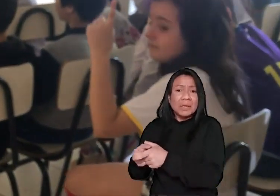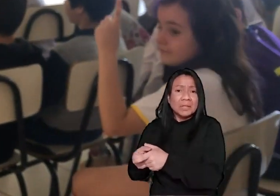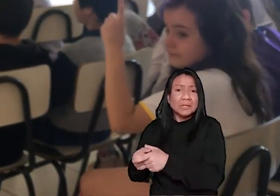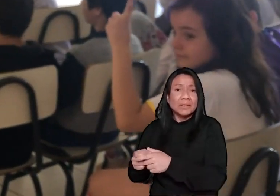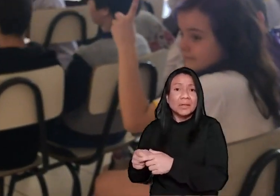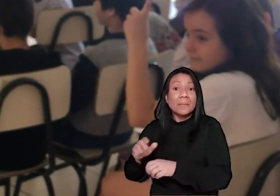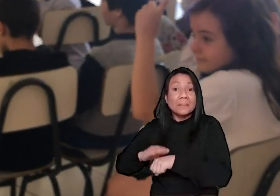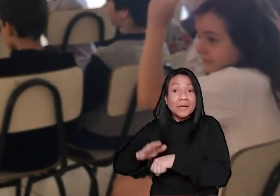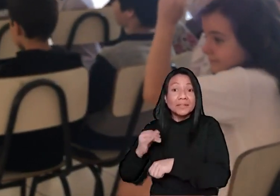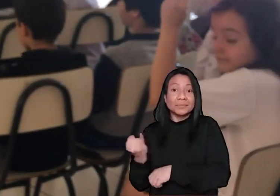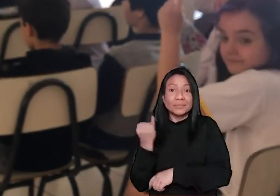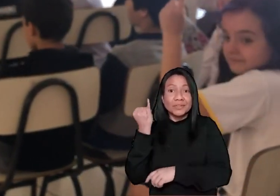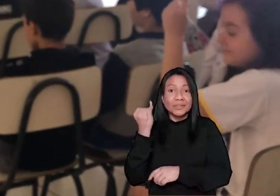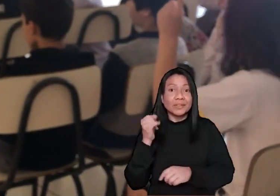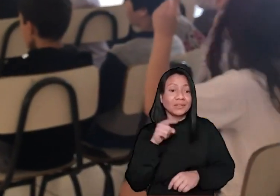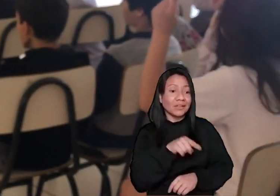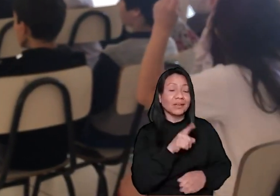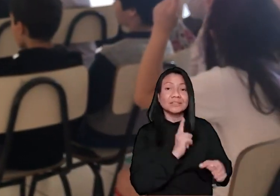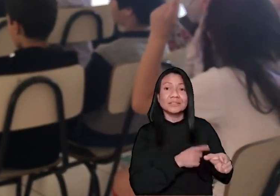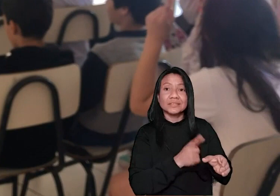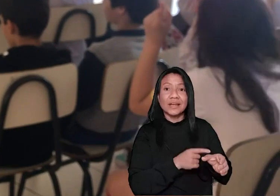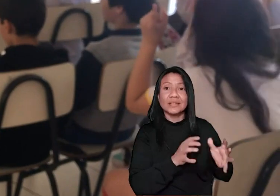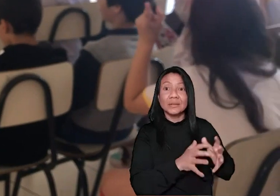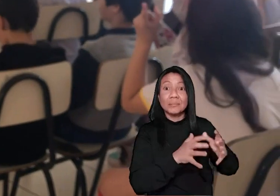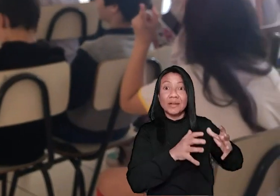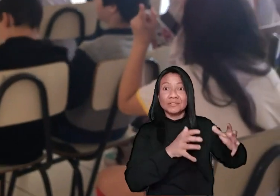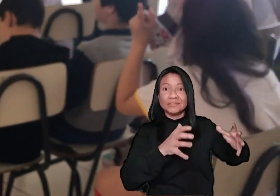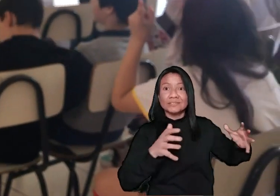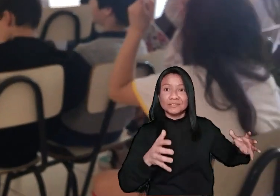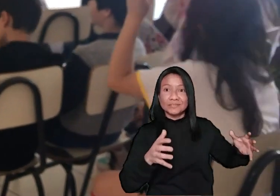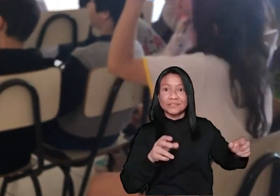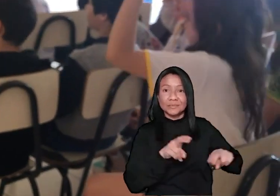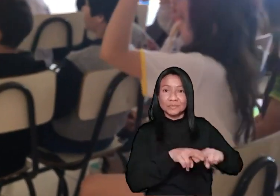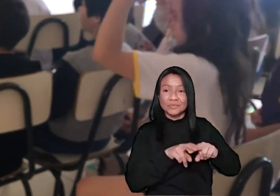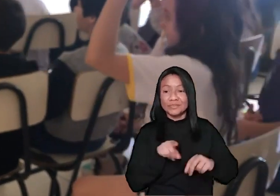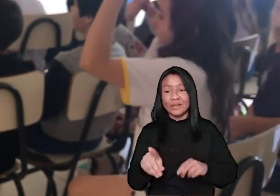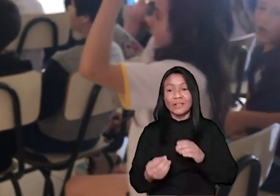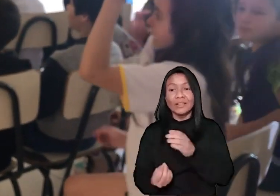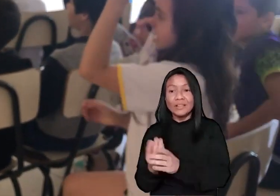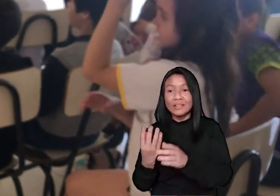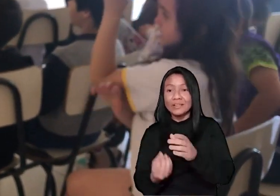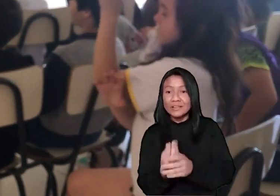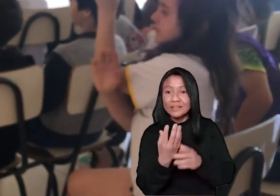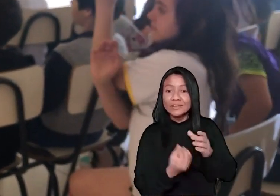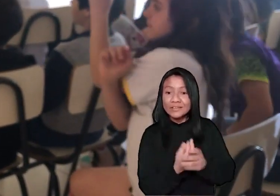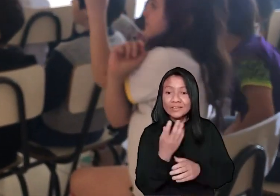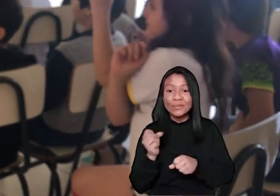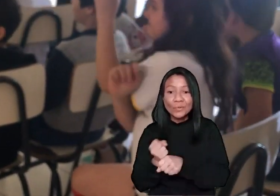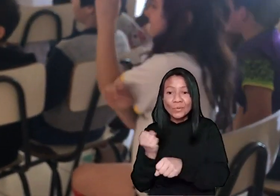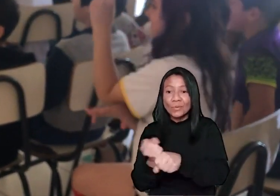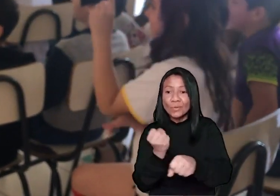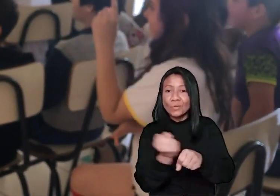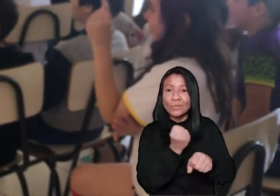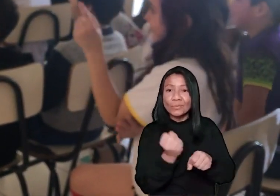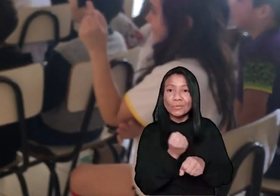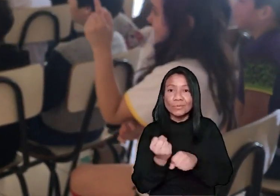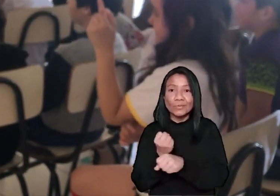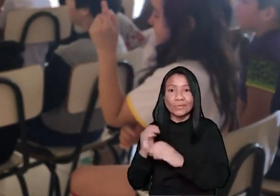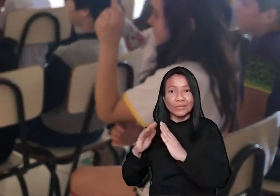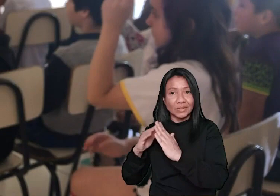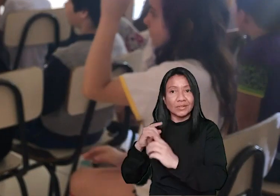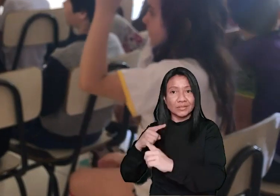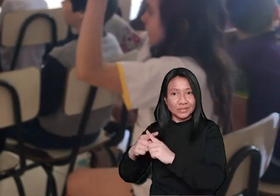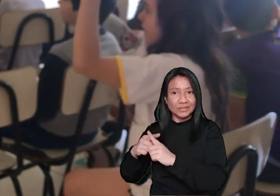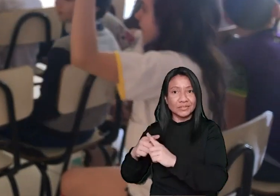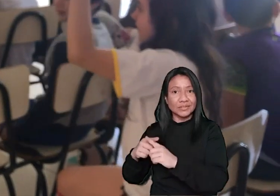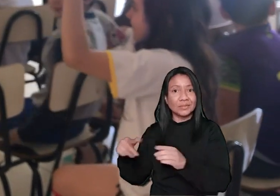né? As pessoas no interior do estado iam para a cidade para participar da missa e de outras